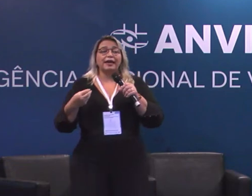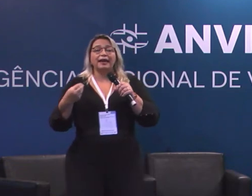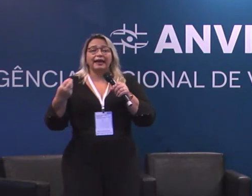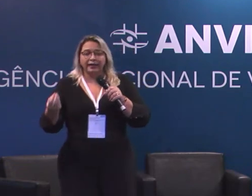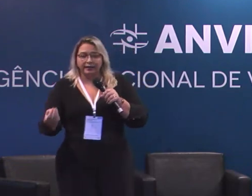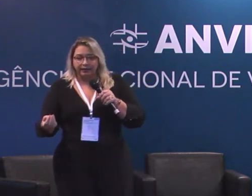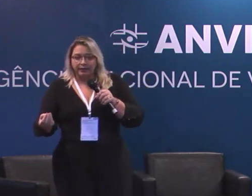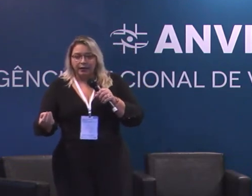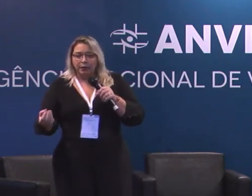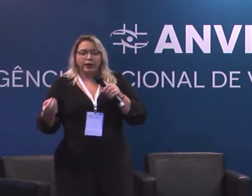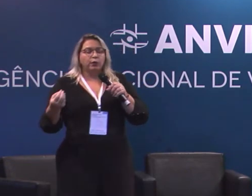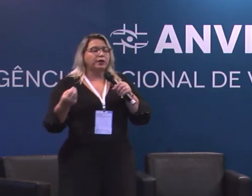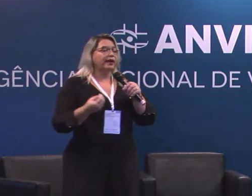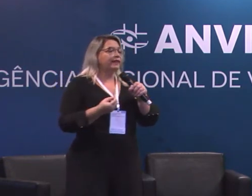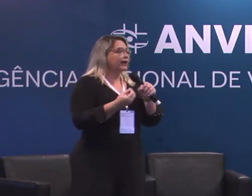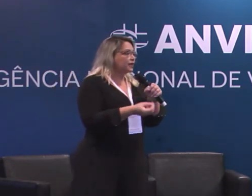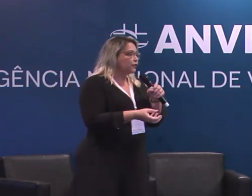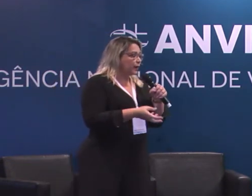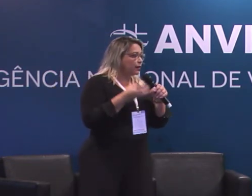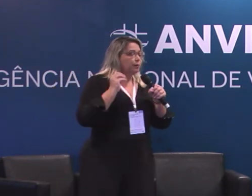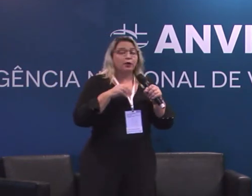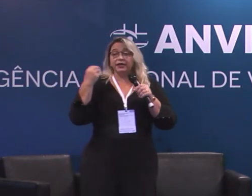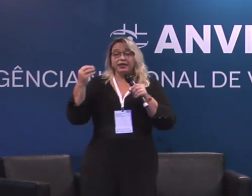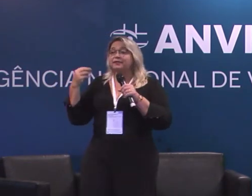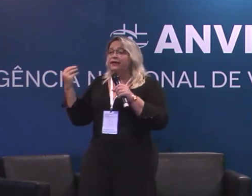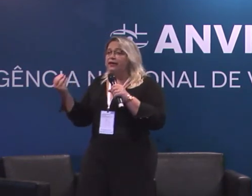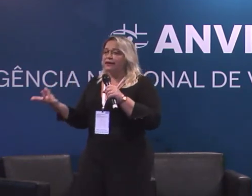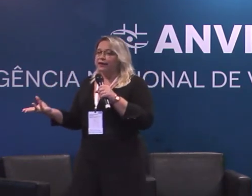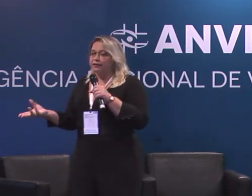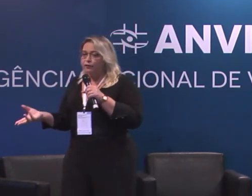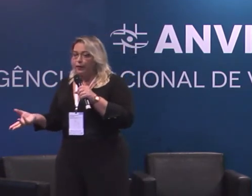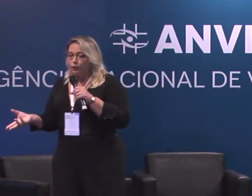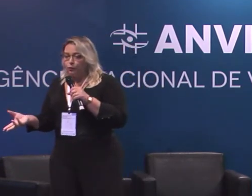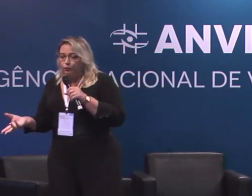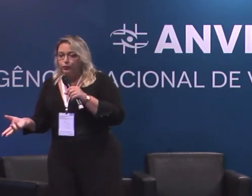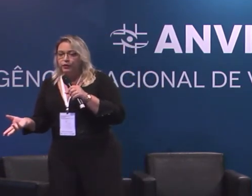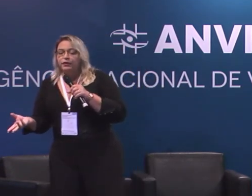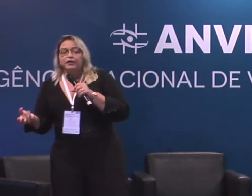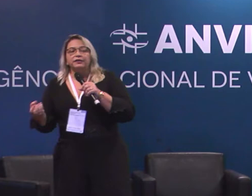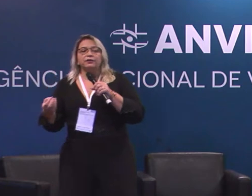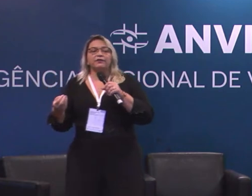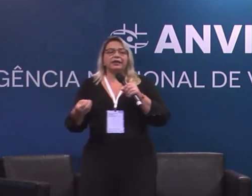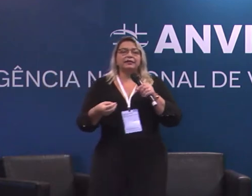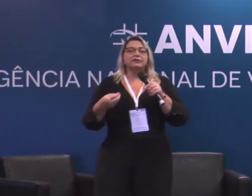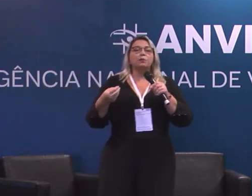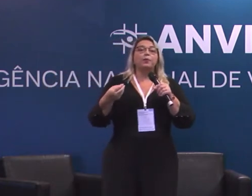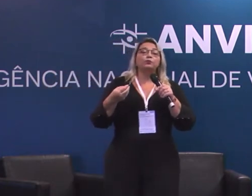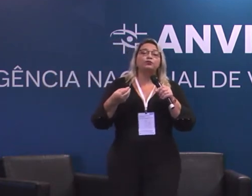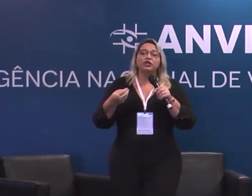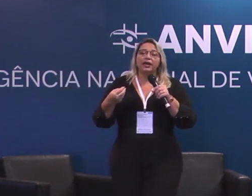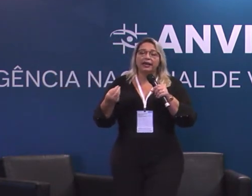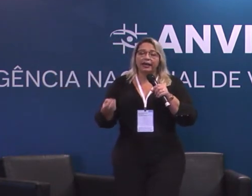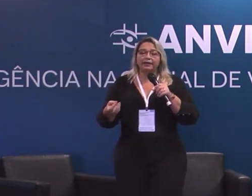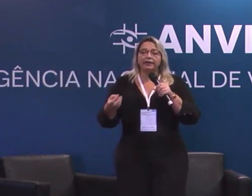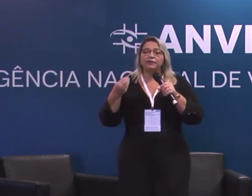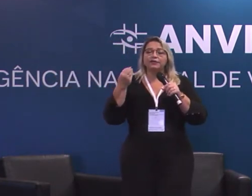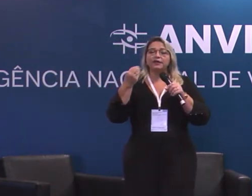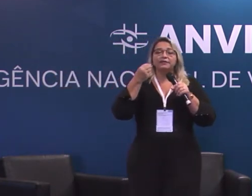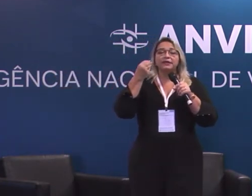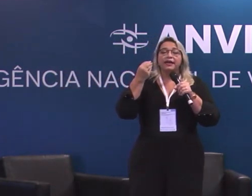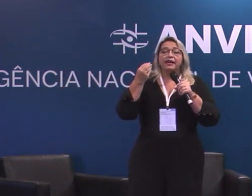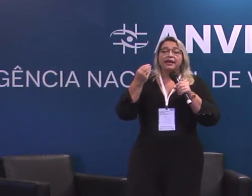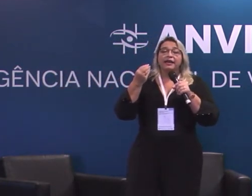de alerta. Porque o que é negativo para um pode nem ser negativo para o outro. Então, na verdade, são pontos de alerta que